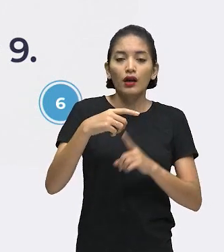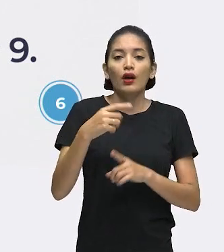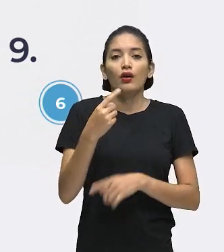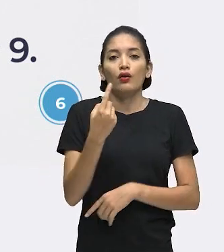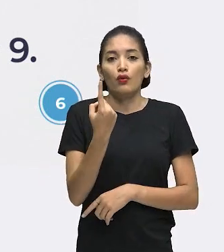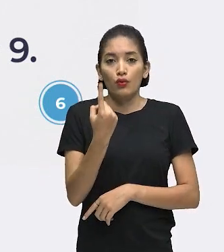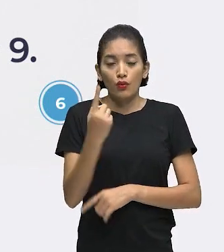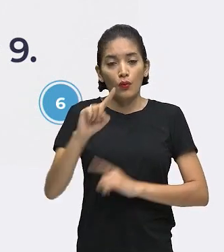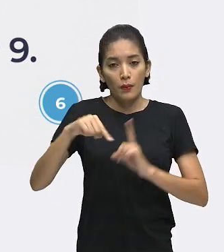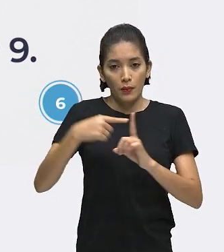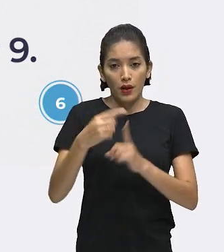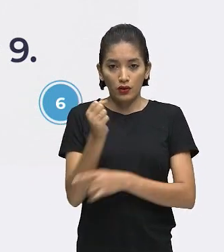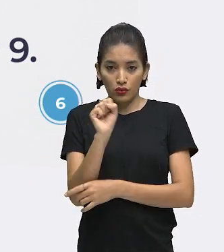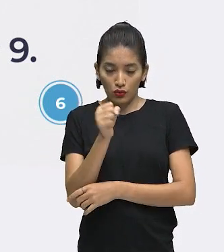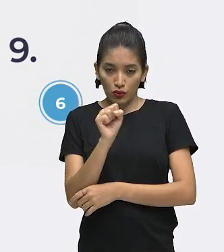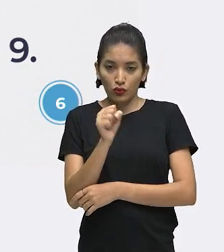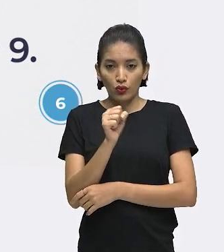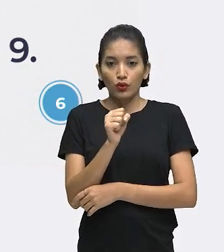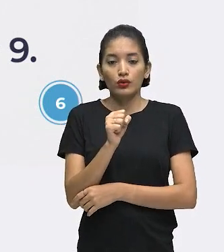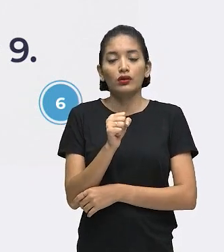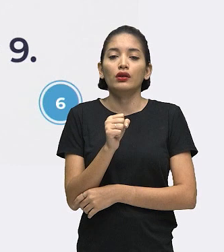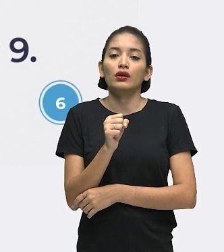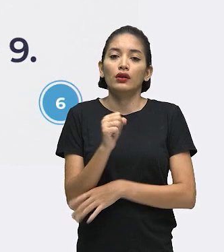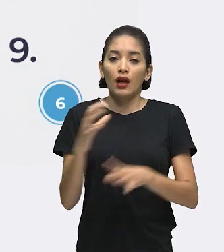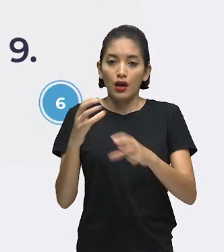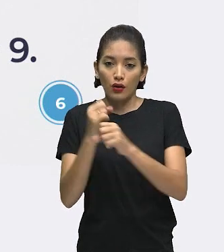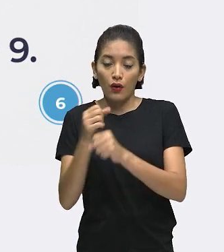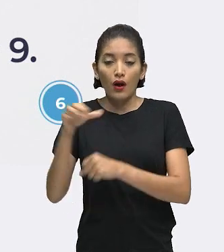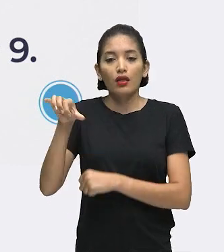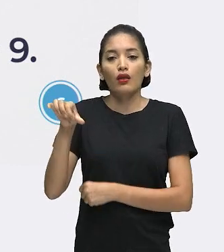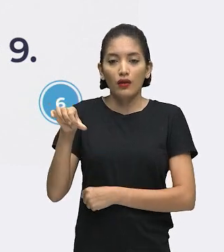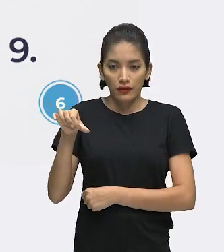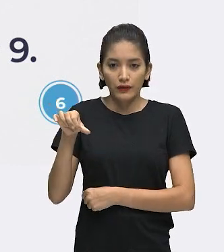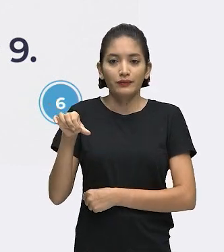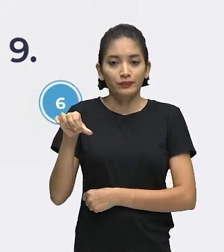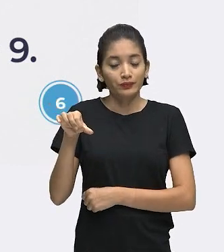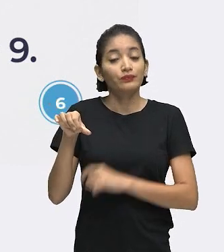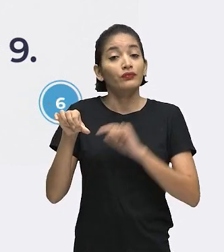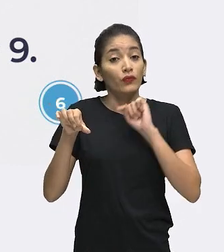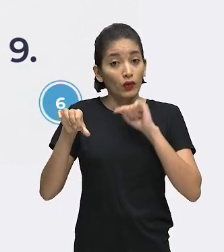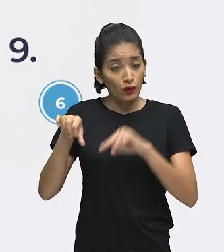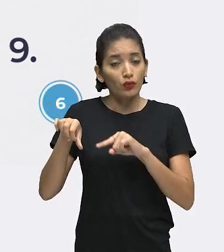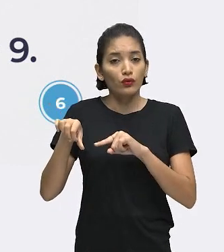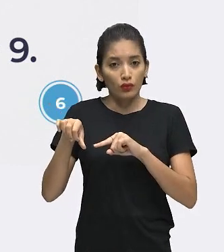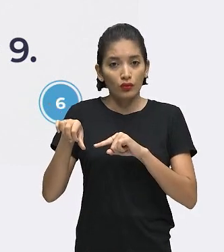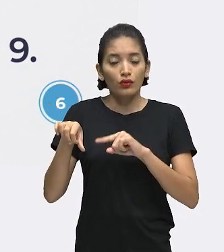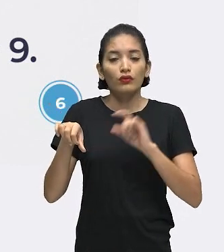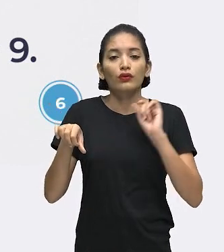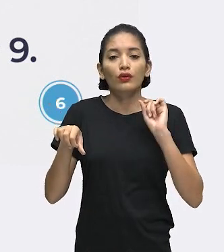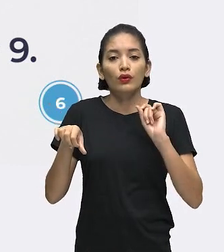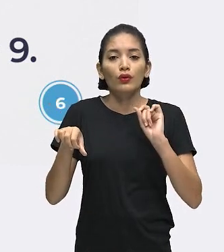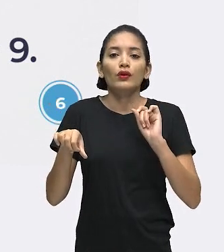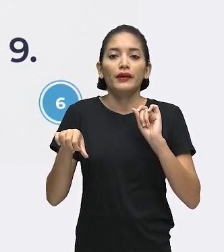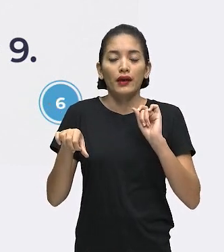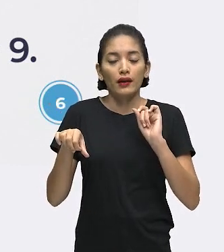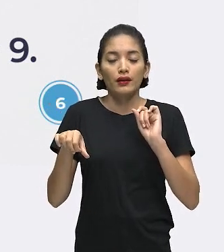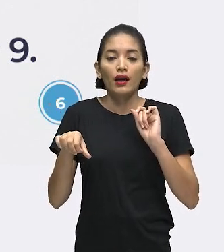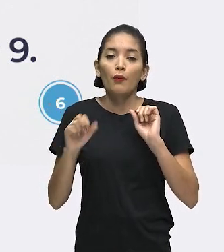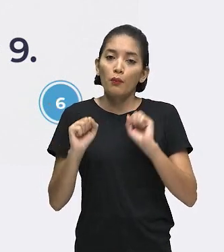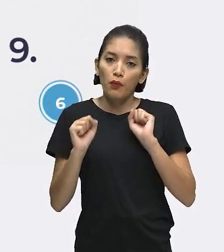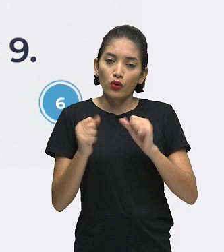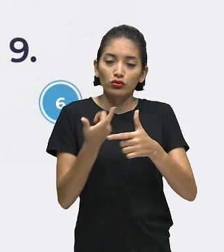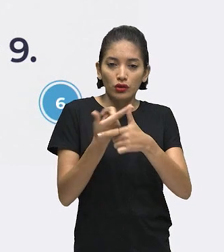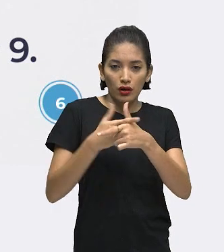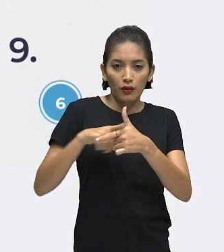mais 8, isso aqui é igual a 9, olha só, o 9 ele vai ser, obviamente,